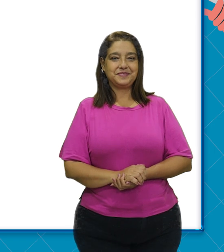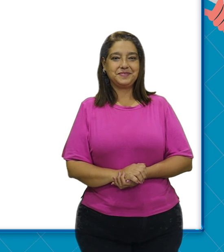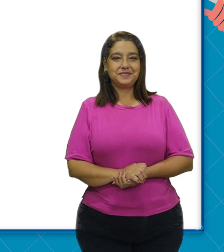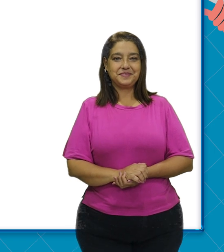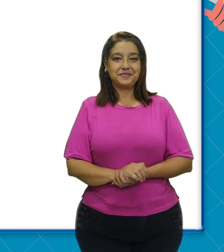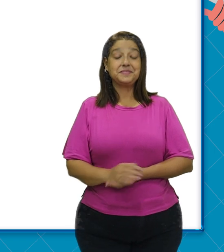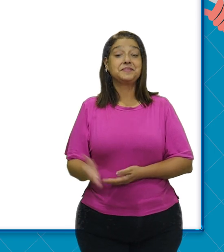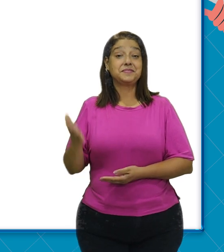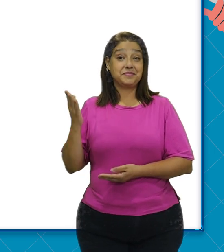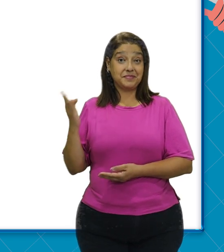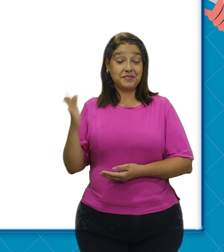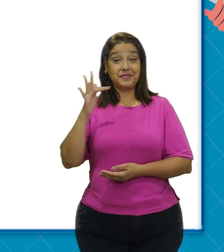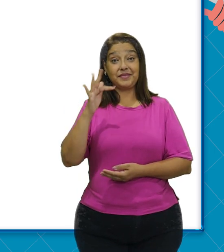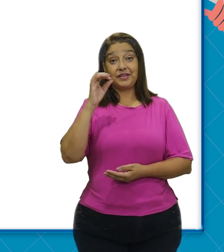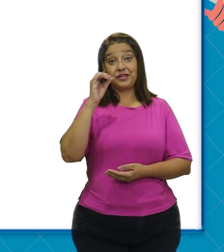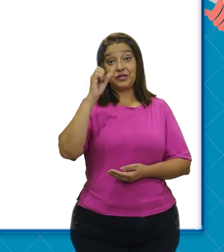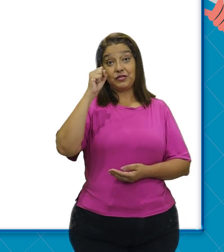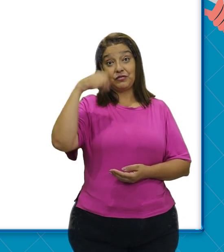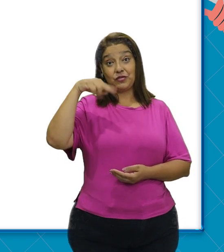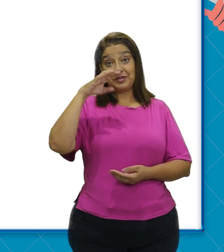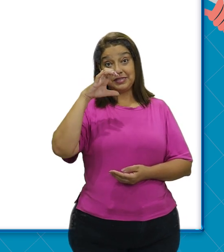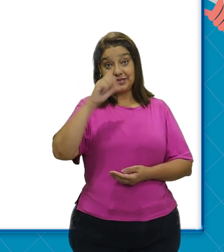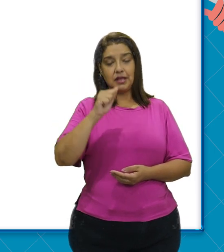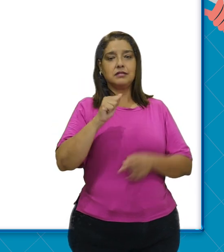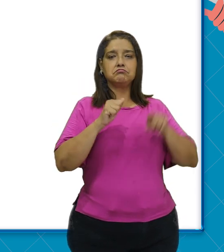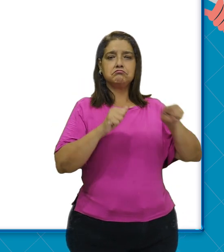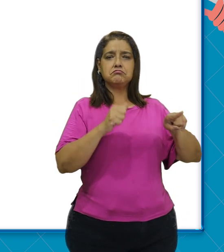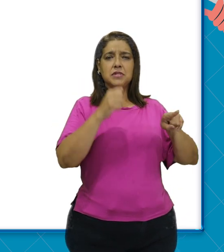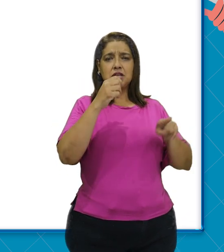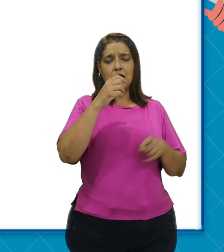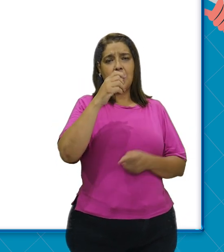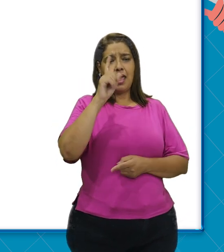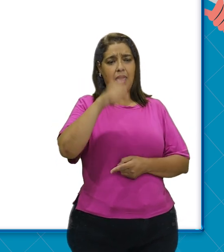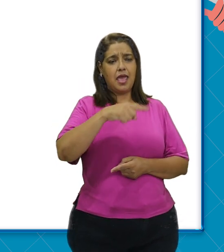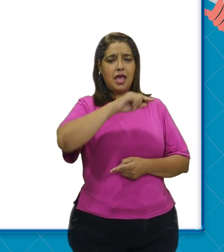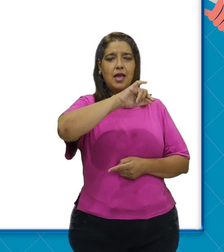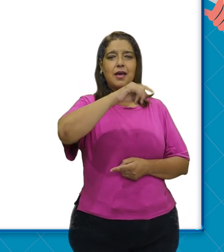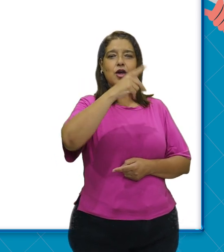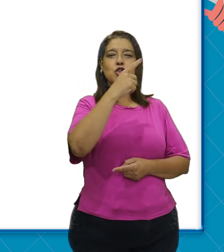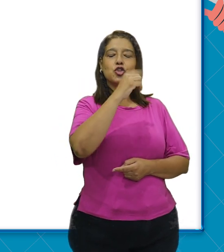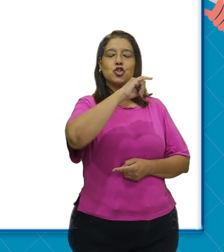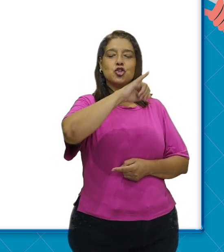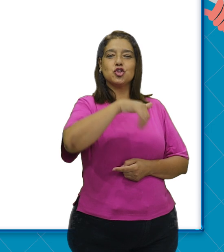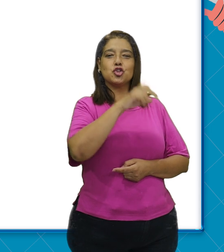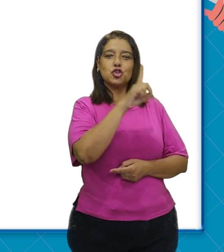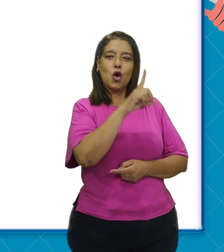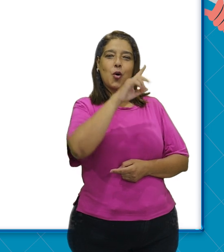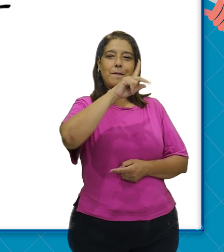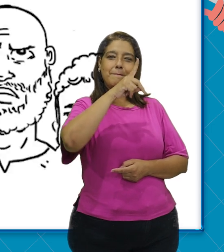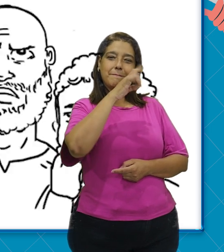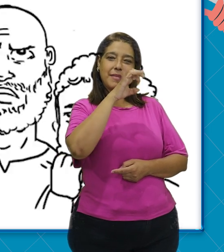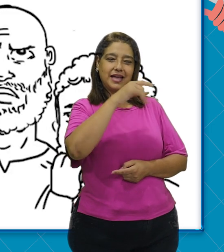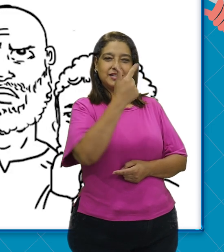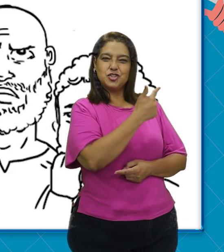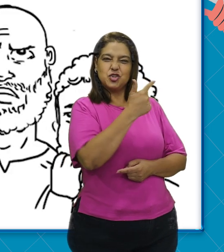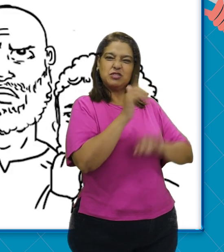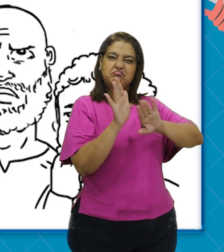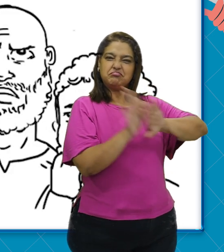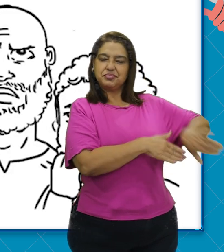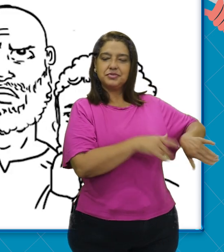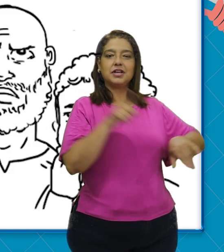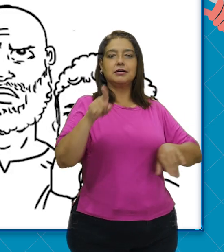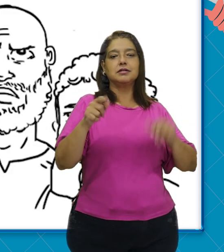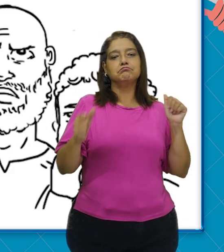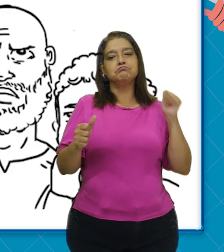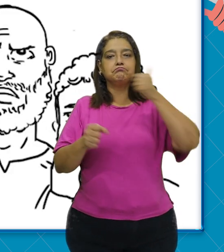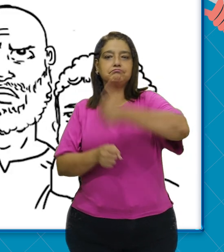Mesmo o Marechal Deodoro da Fonseca colocando Dom Pedro II de lado e assumindo o poder do Brasil, a República não trouxe transformações